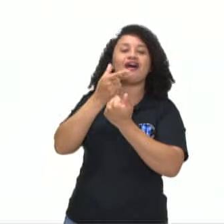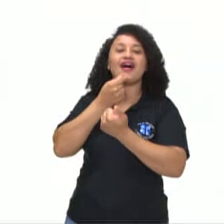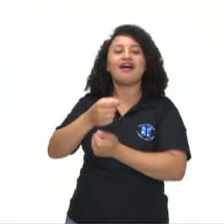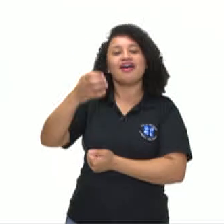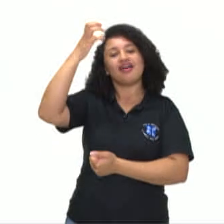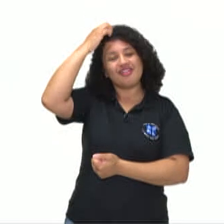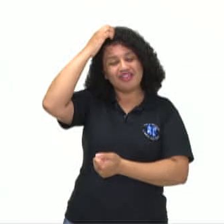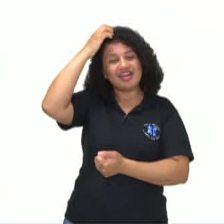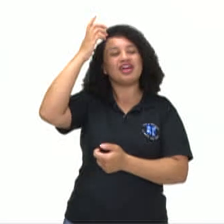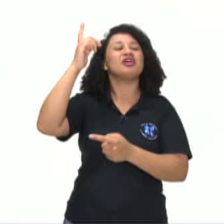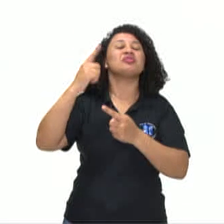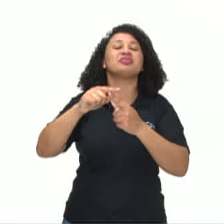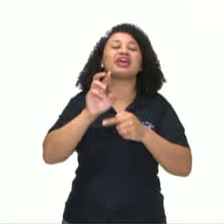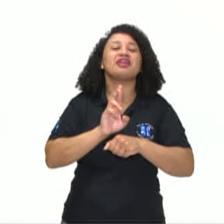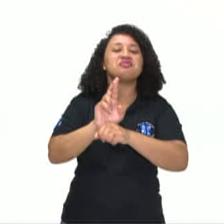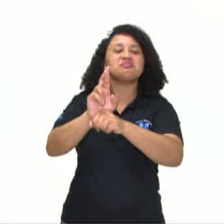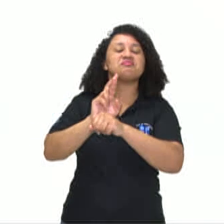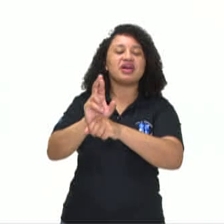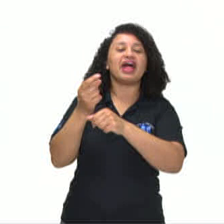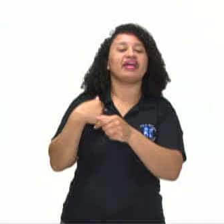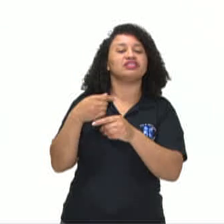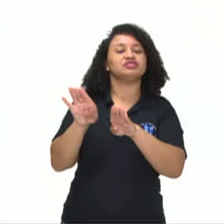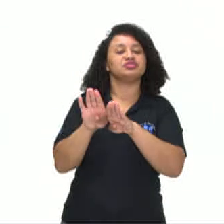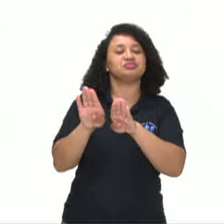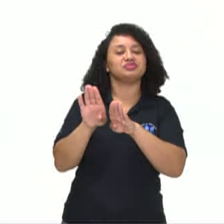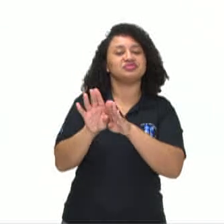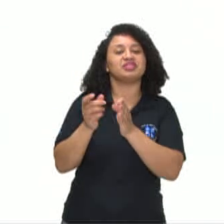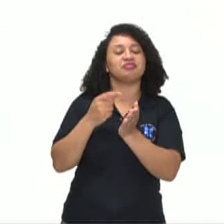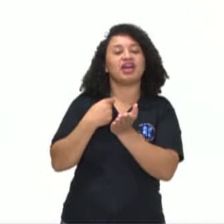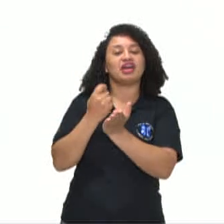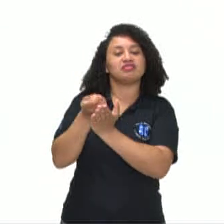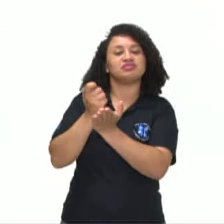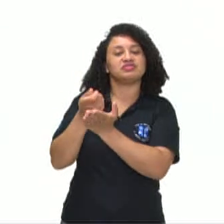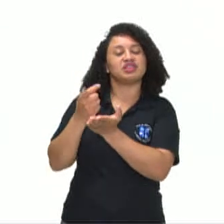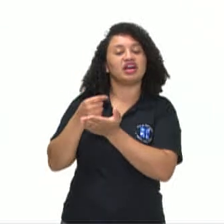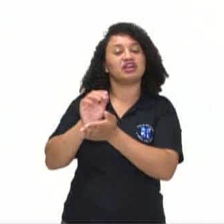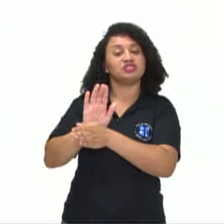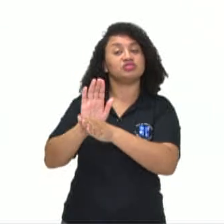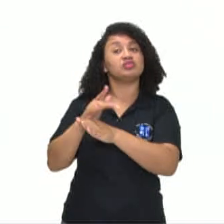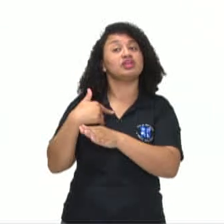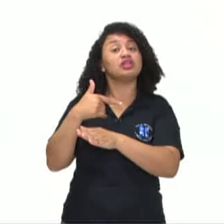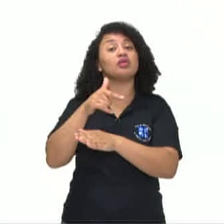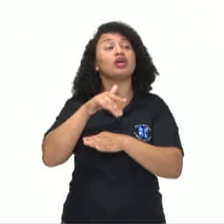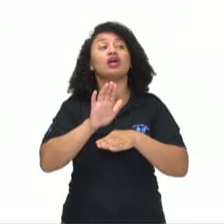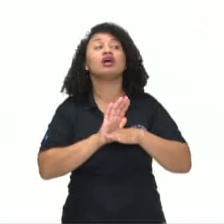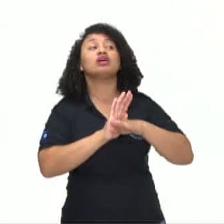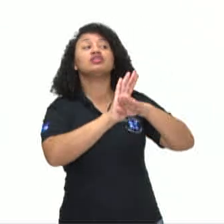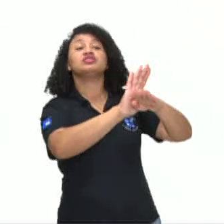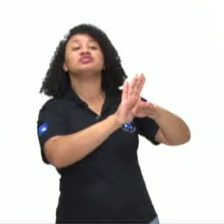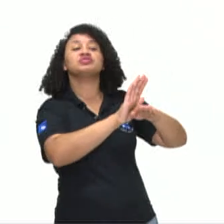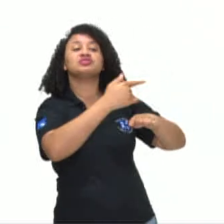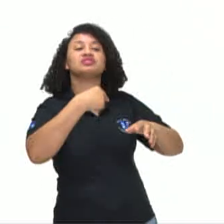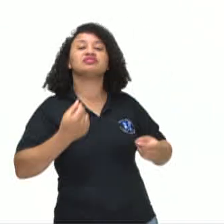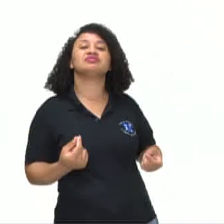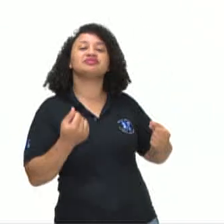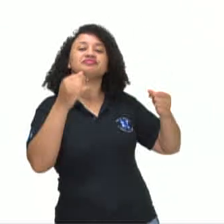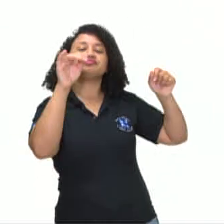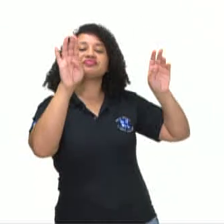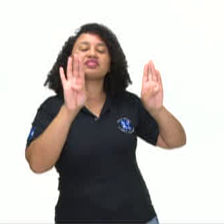e empréstimos. O rei retribuía essas doações, esses empréstimos, esse apoio da